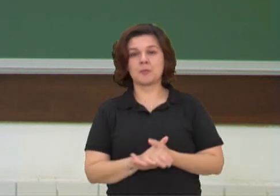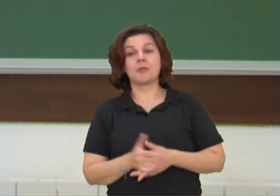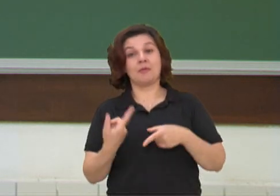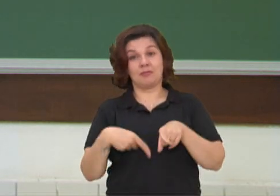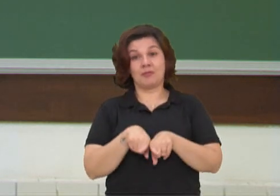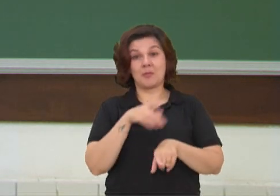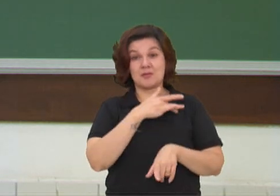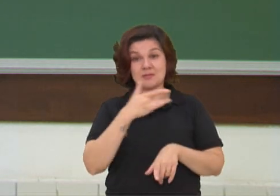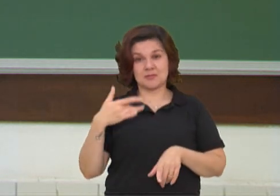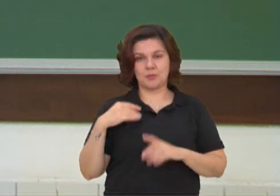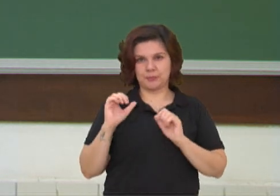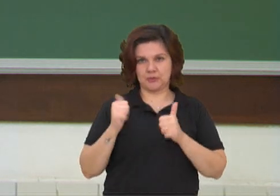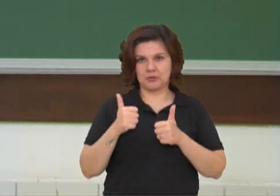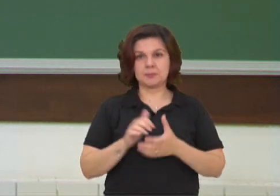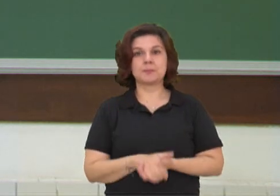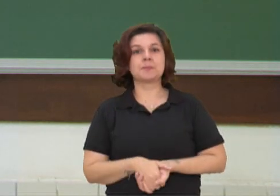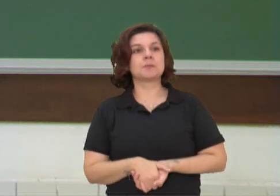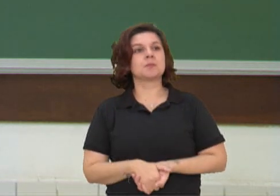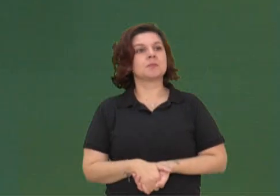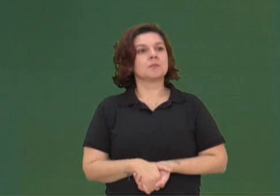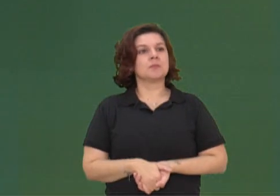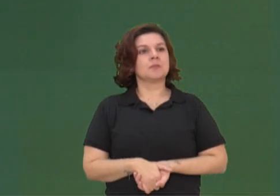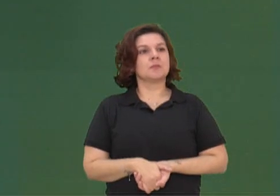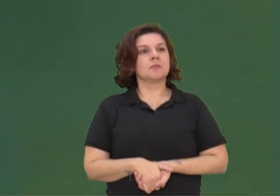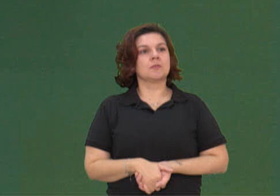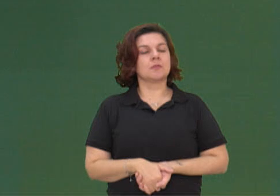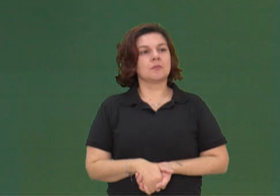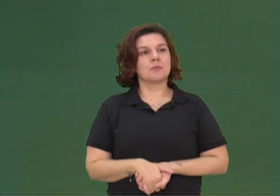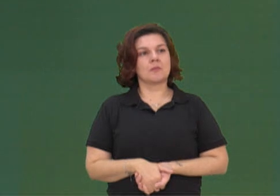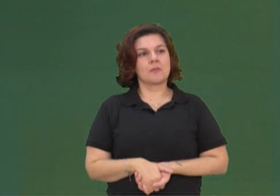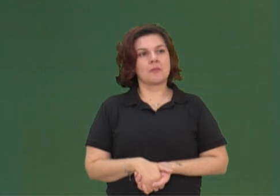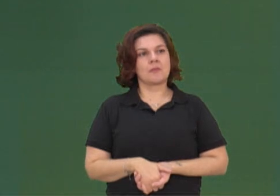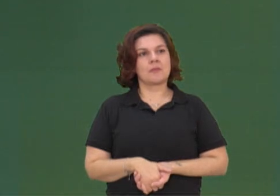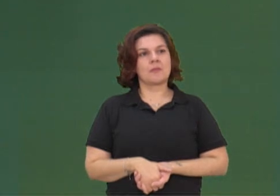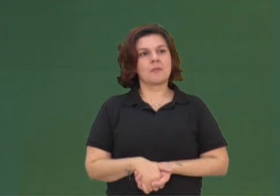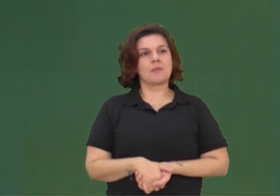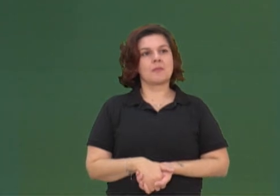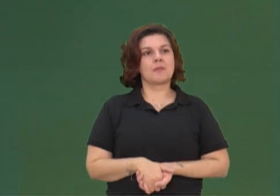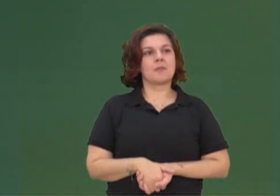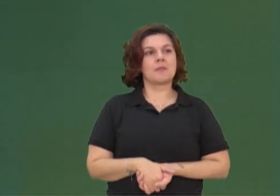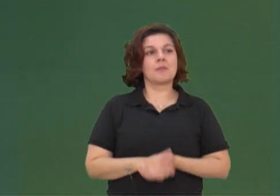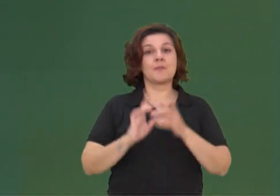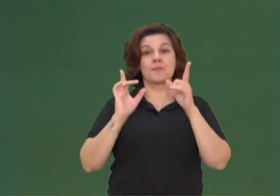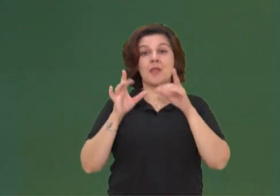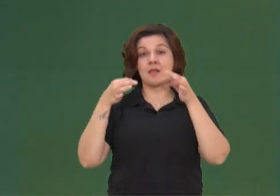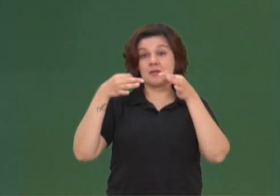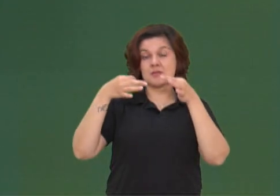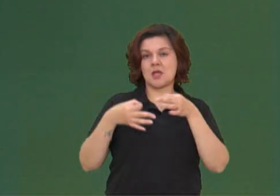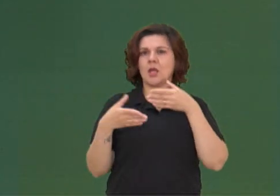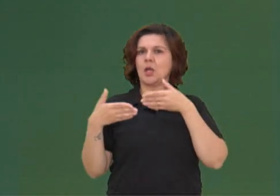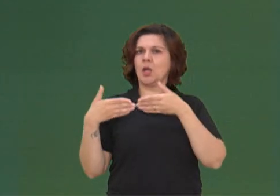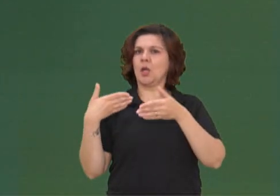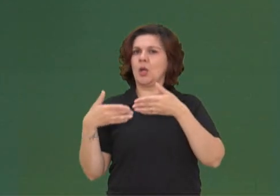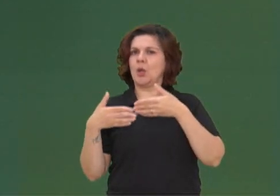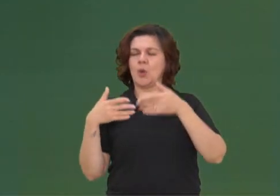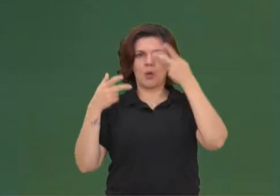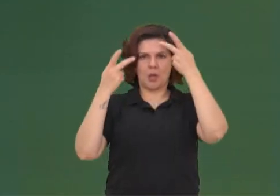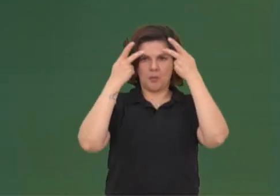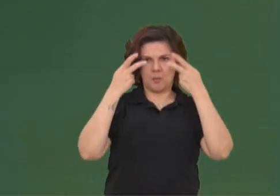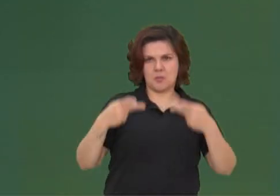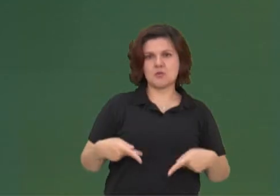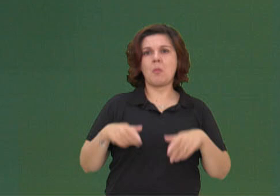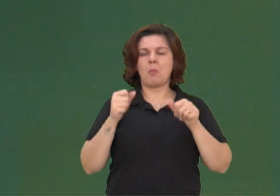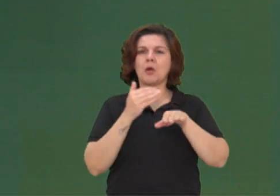sua saúde, certo? E ela aqui, ela é adequada para qualquer nível de condicionamento físico. Então, pessoas que